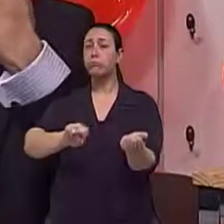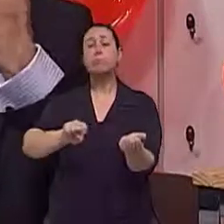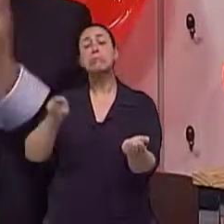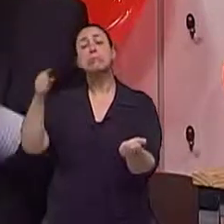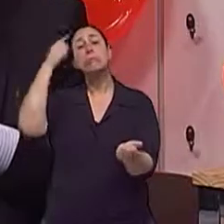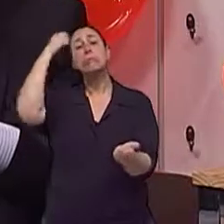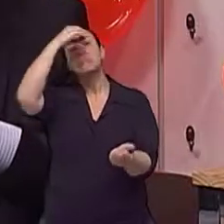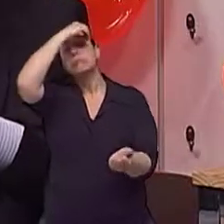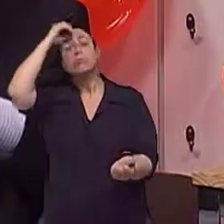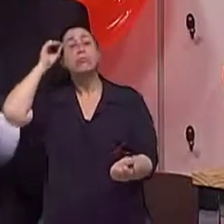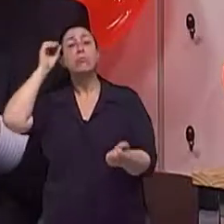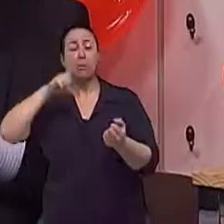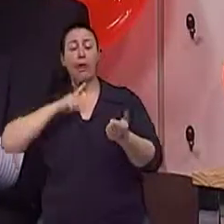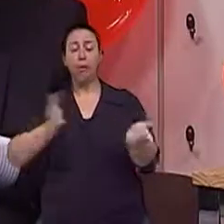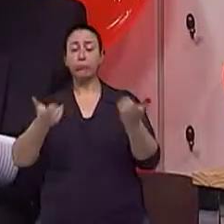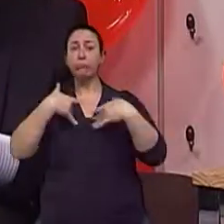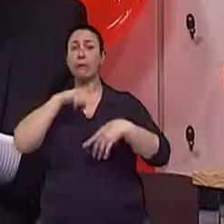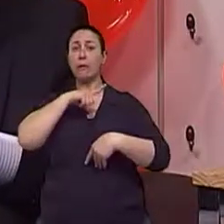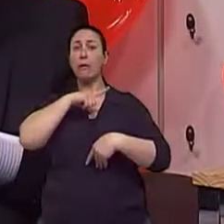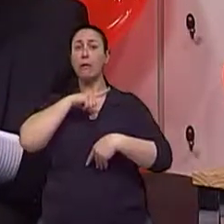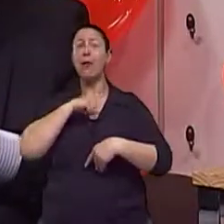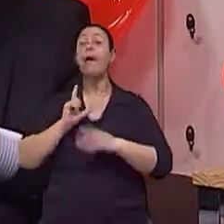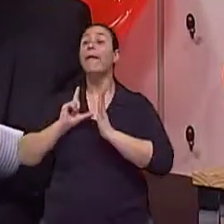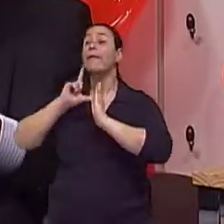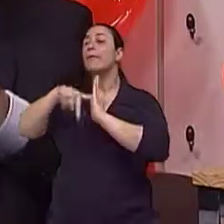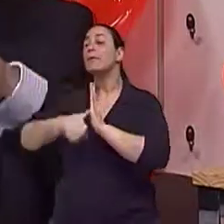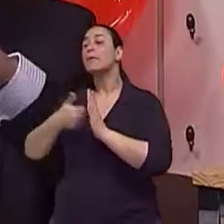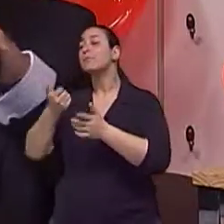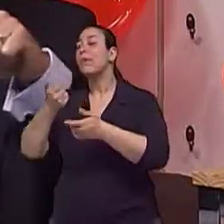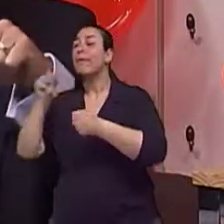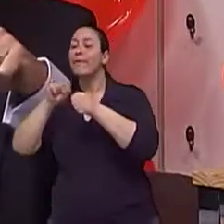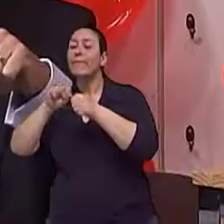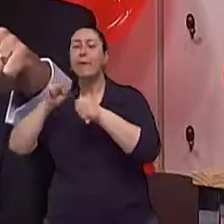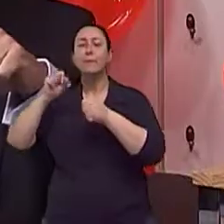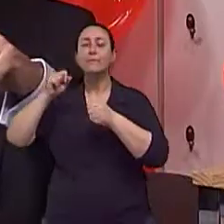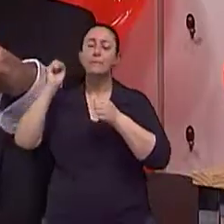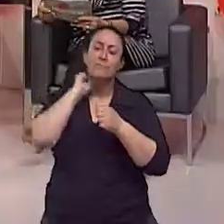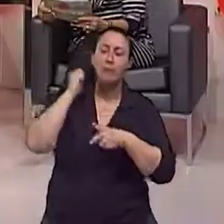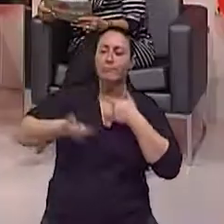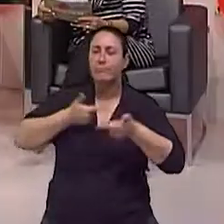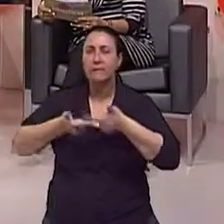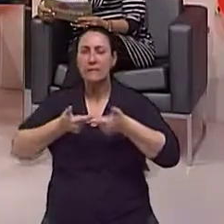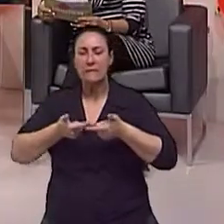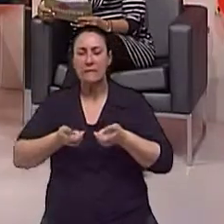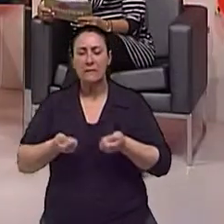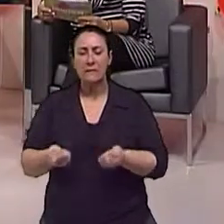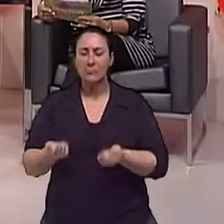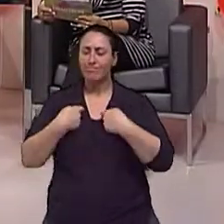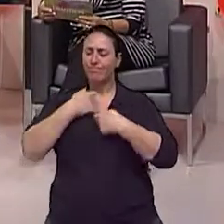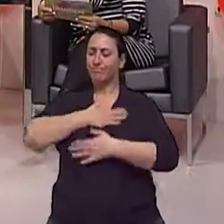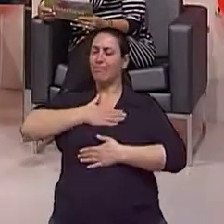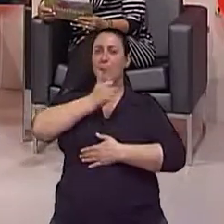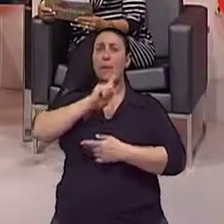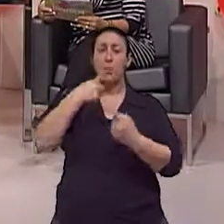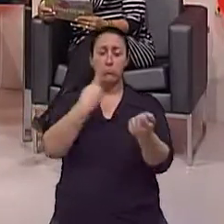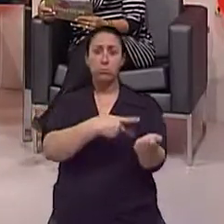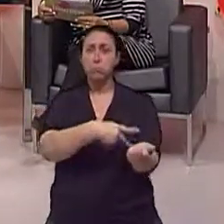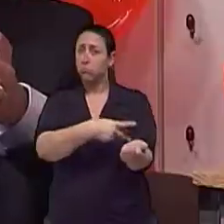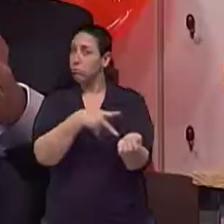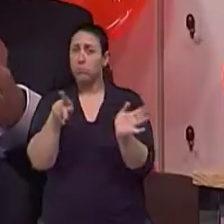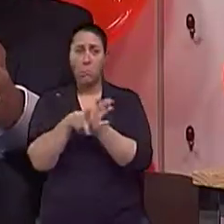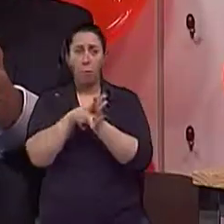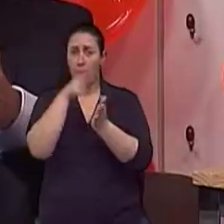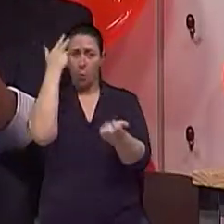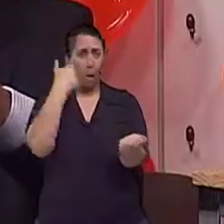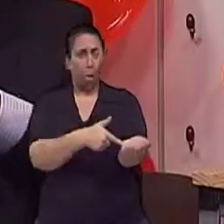ele ter tido sintomas a ponto de ir para uma emergência porque a hipertensão ela na grande maioria das vezes ela